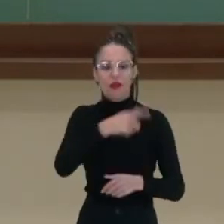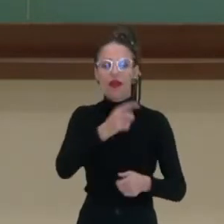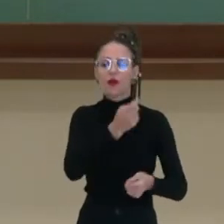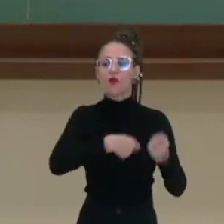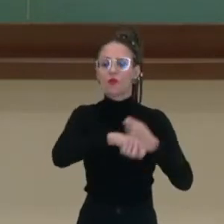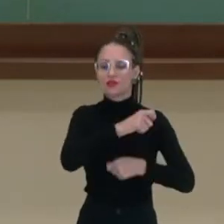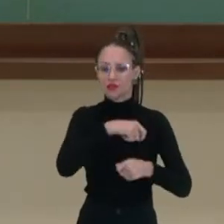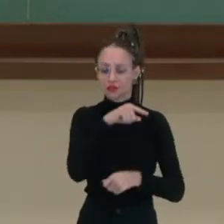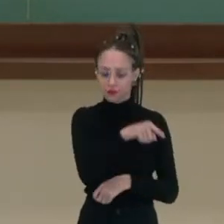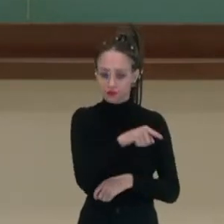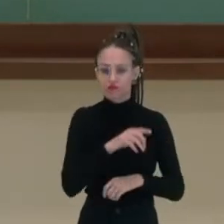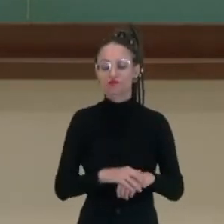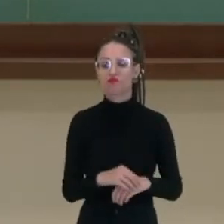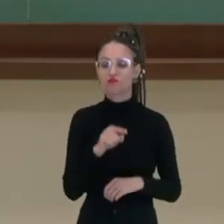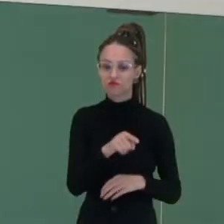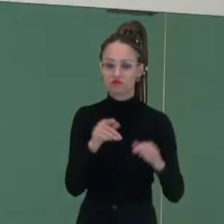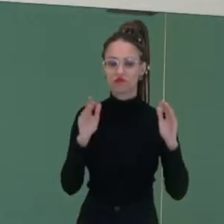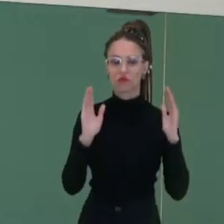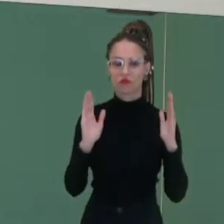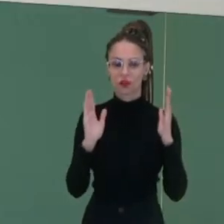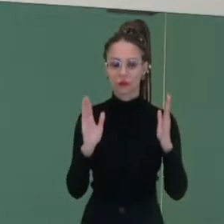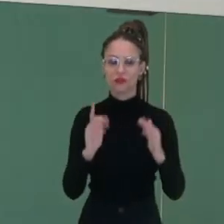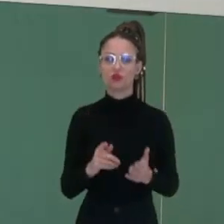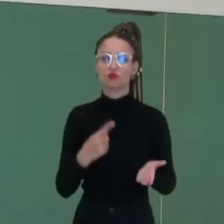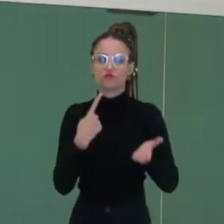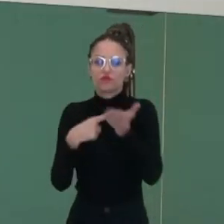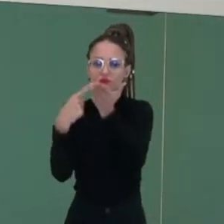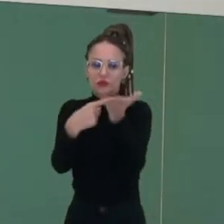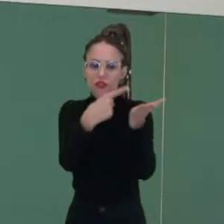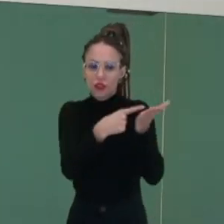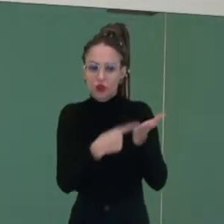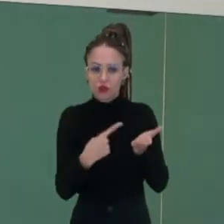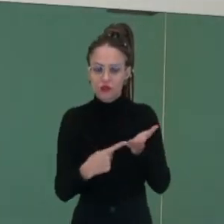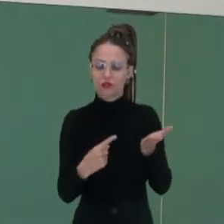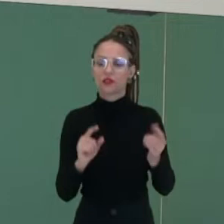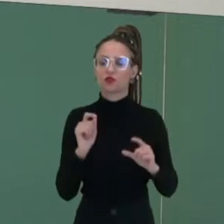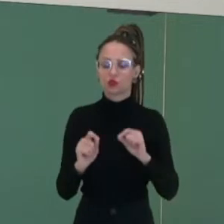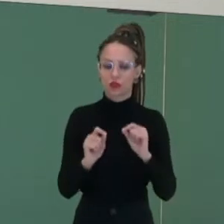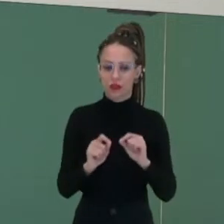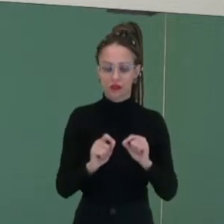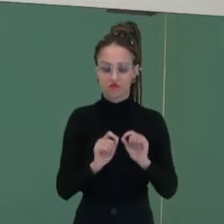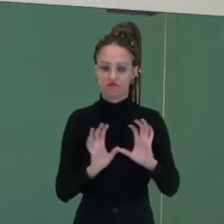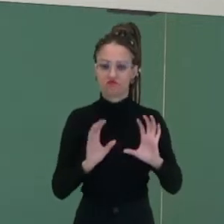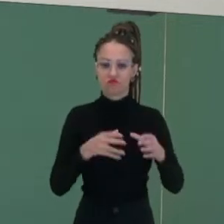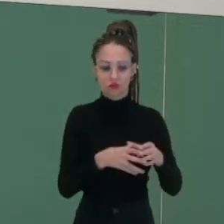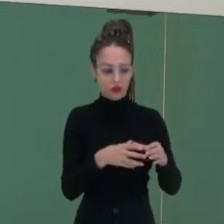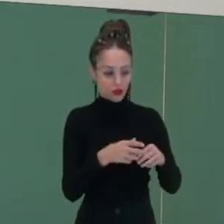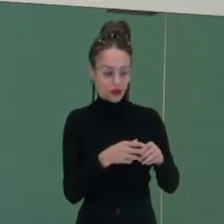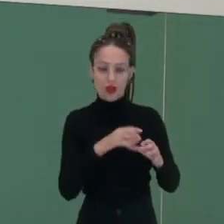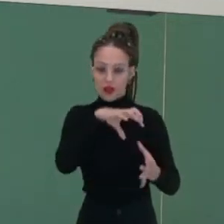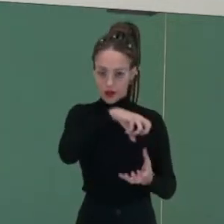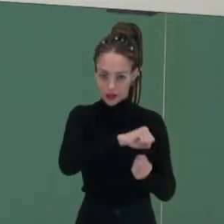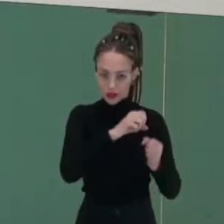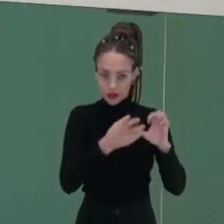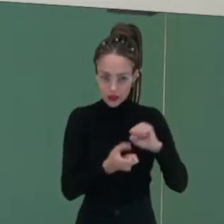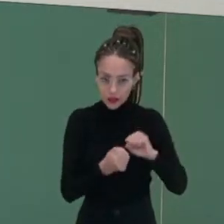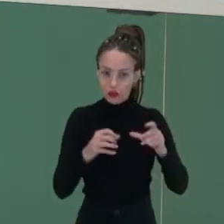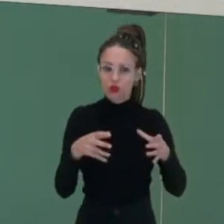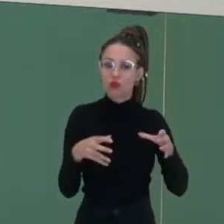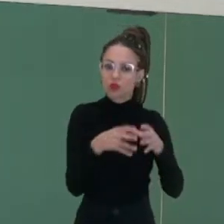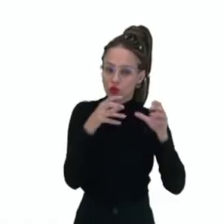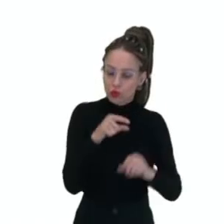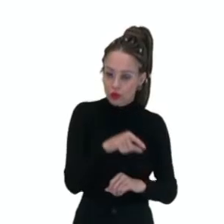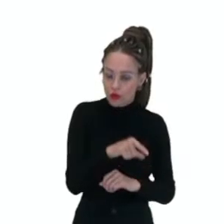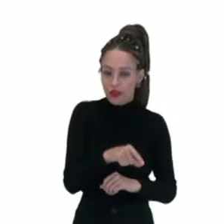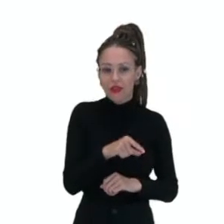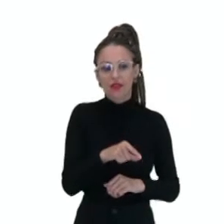comerciantes. Então, nesse período, negociantes agrupavam artesãos em um determinado local